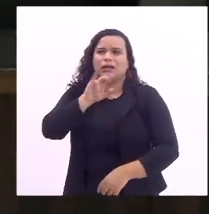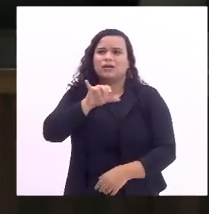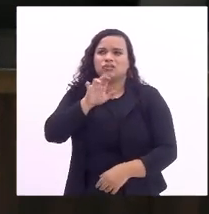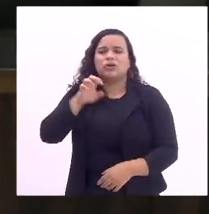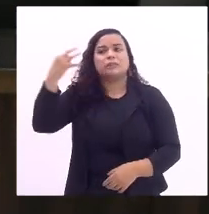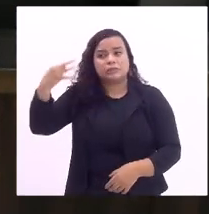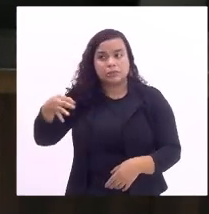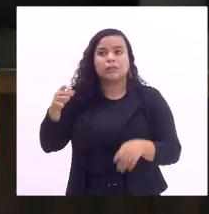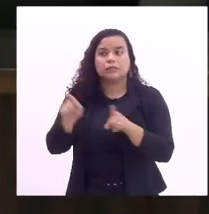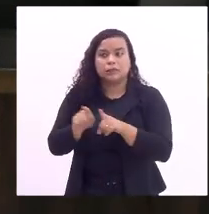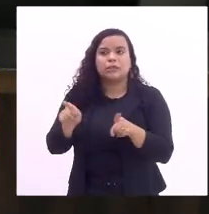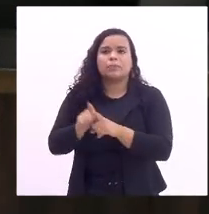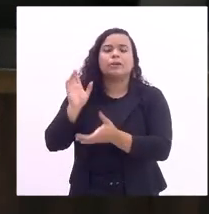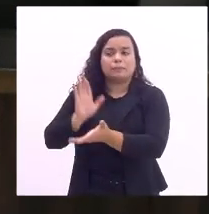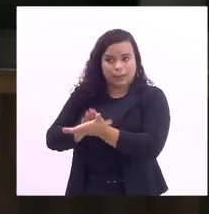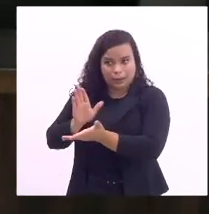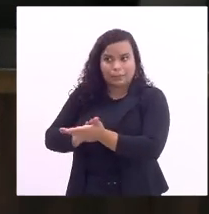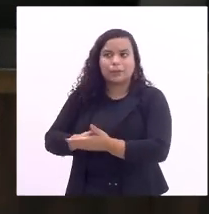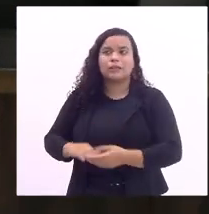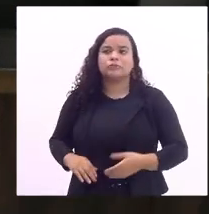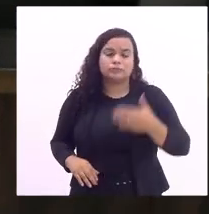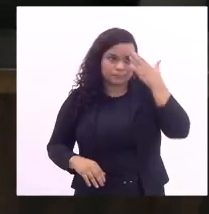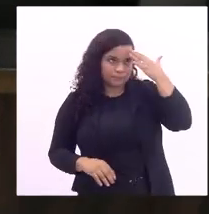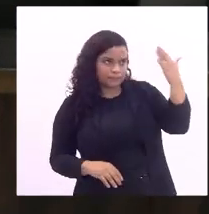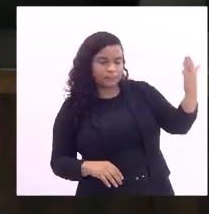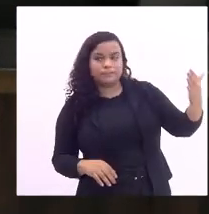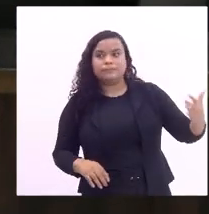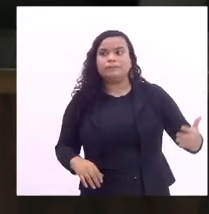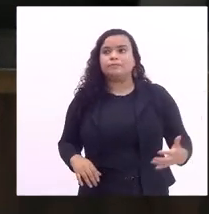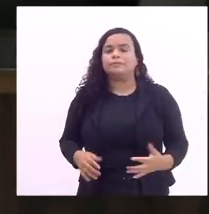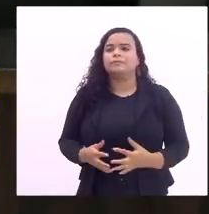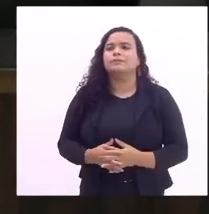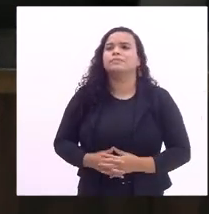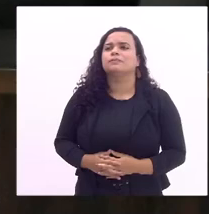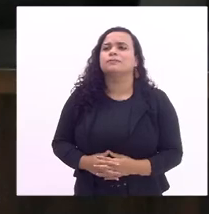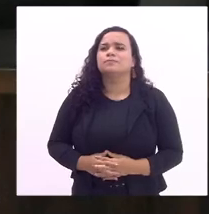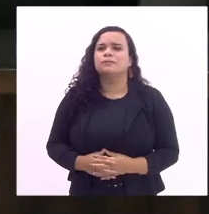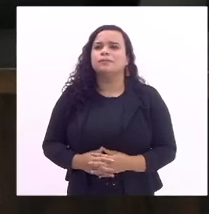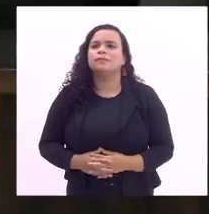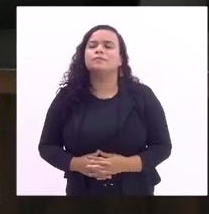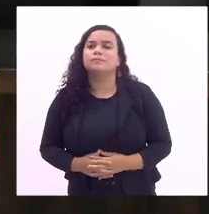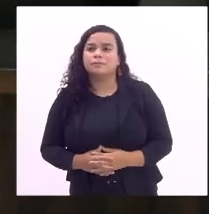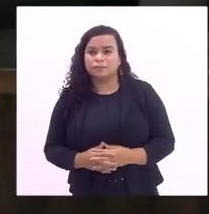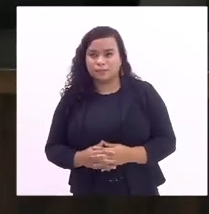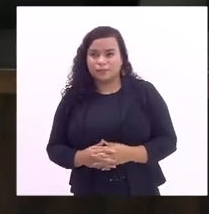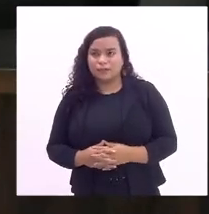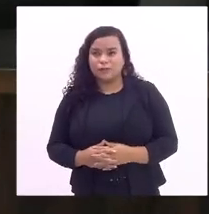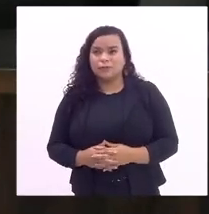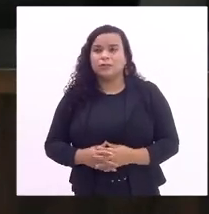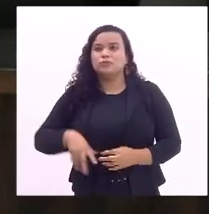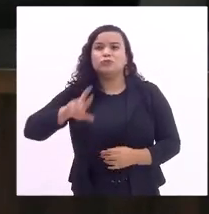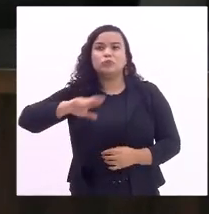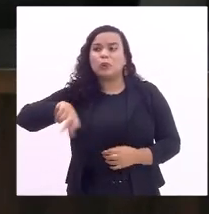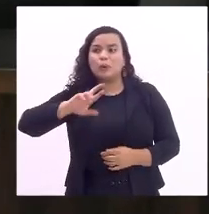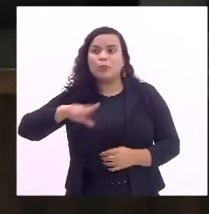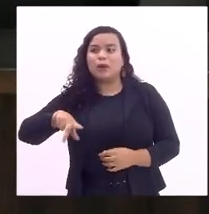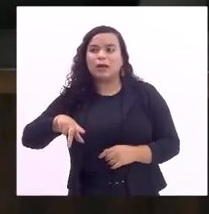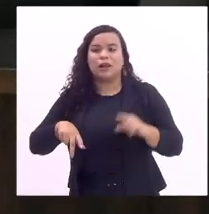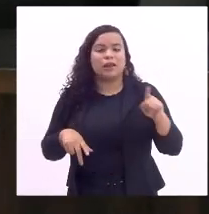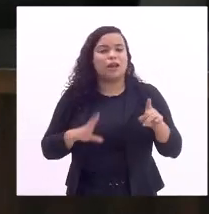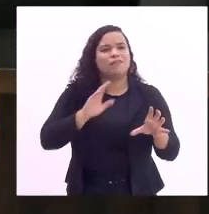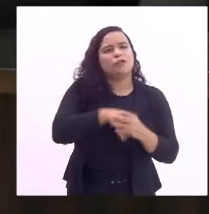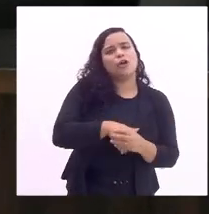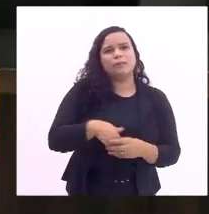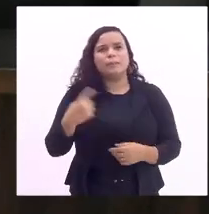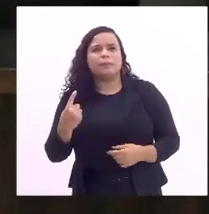Obrigada. Parabéns. Parabéns. É verdade, porque não é uma chapa que vai votar e depois vota a segunda